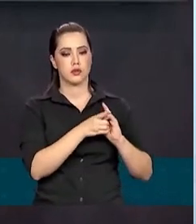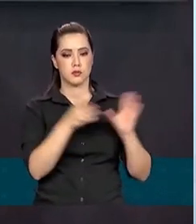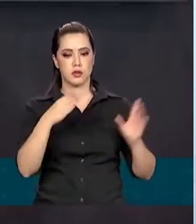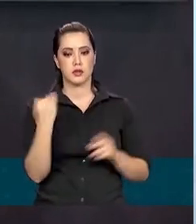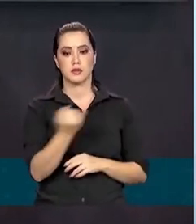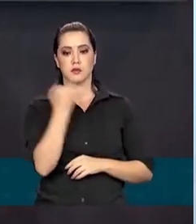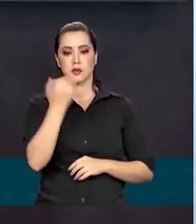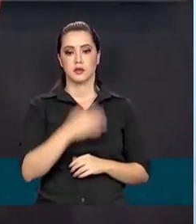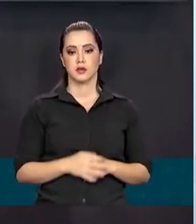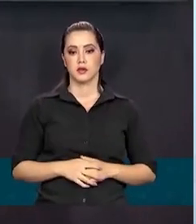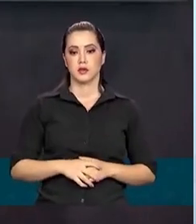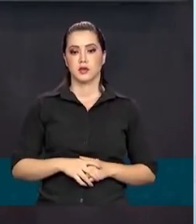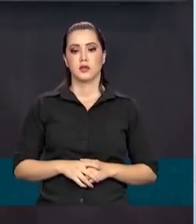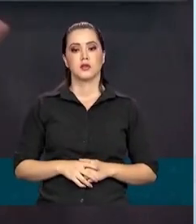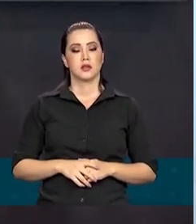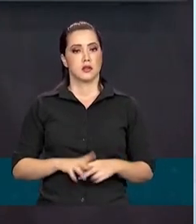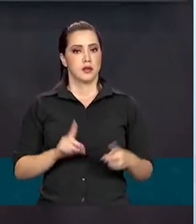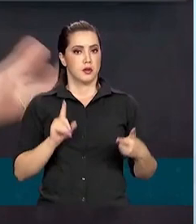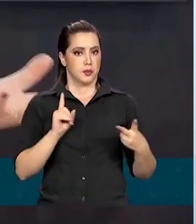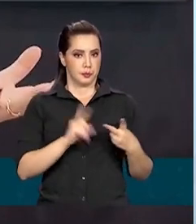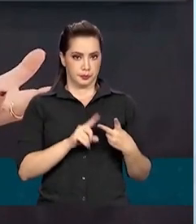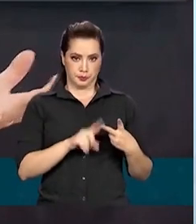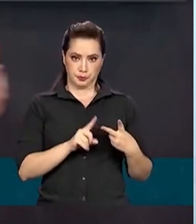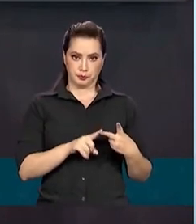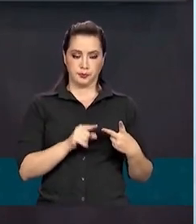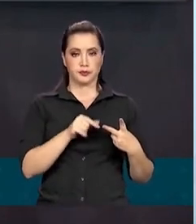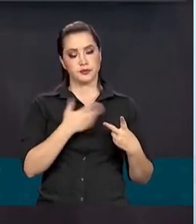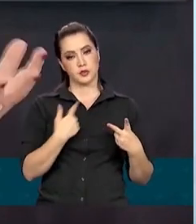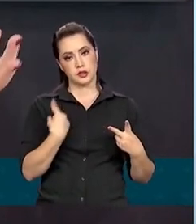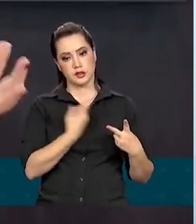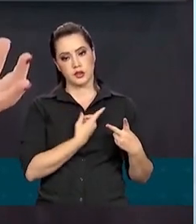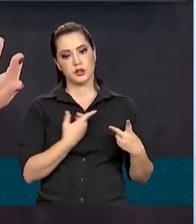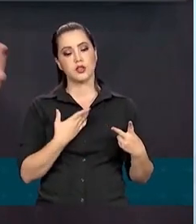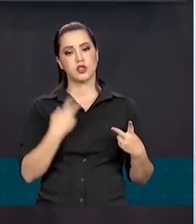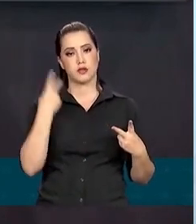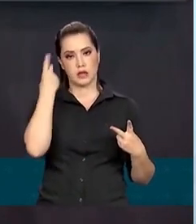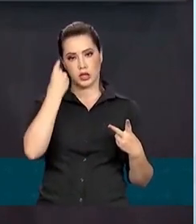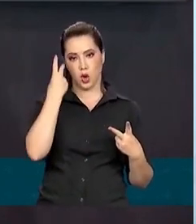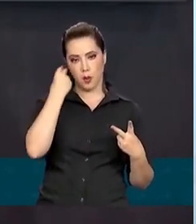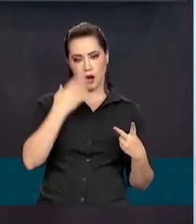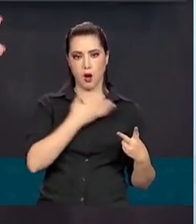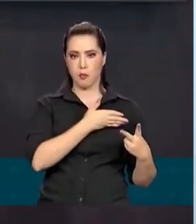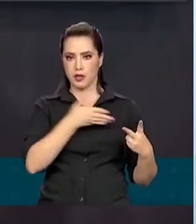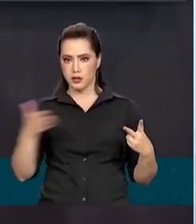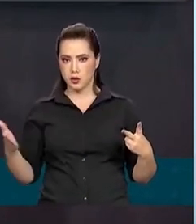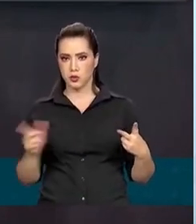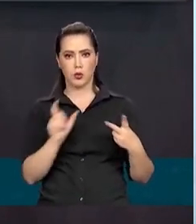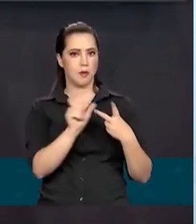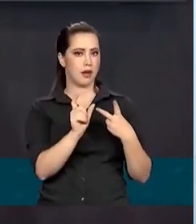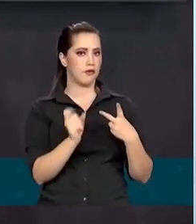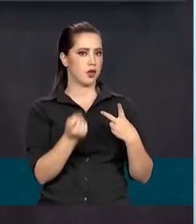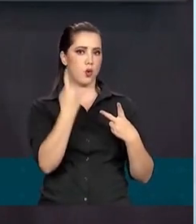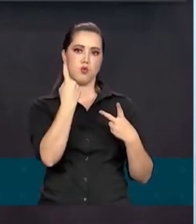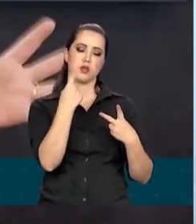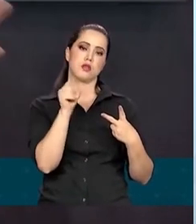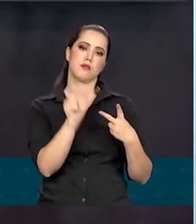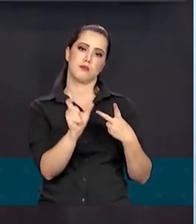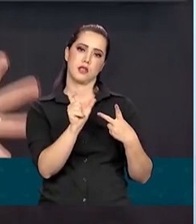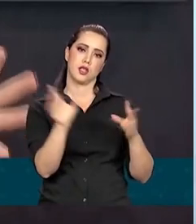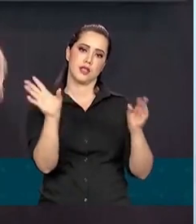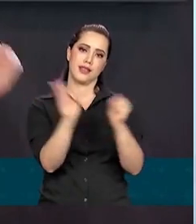da importância dela. E o segundo, que seria, na realidade, se estivéssemos em tempos normais citando, uma palavrinha só, que